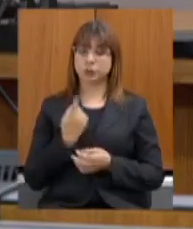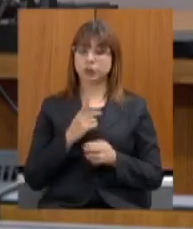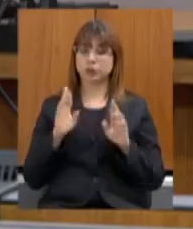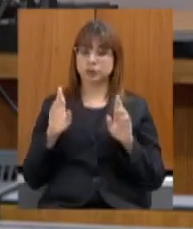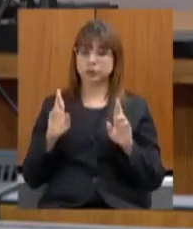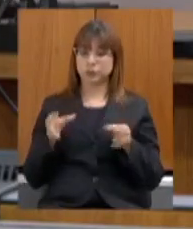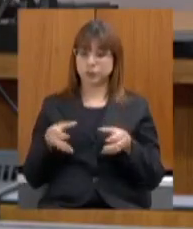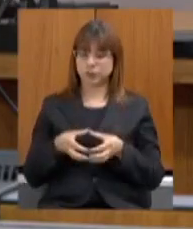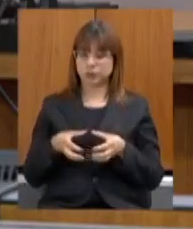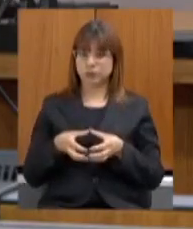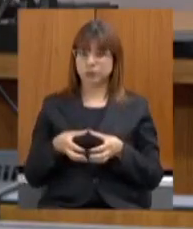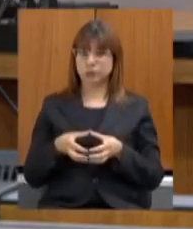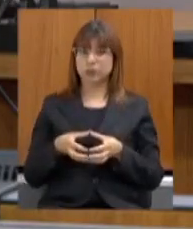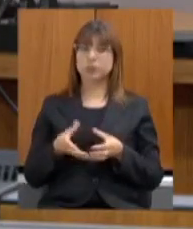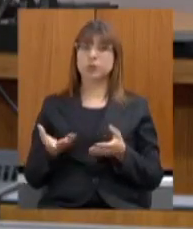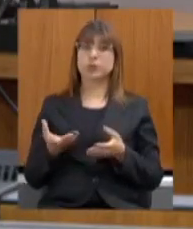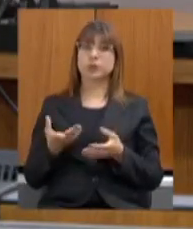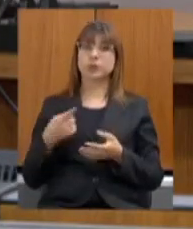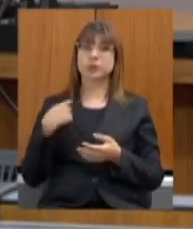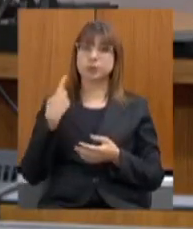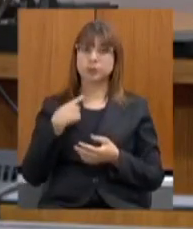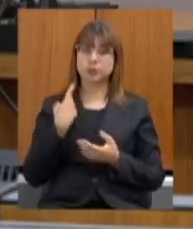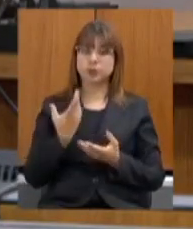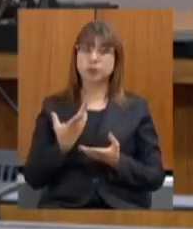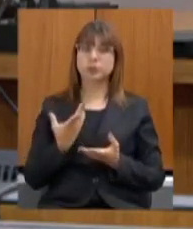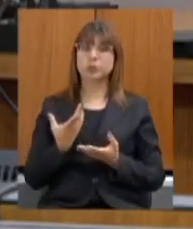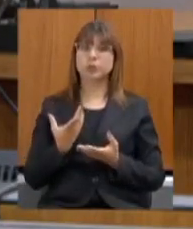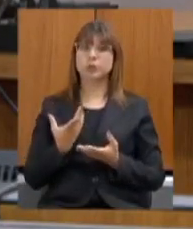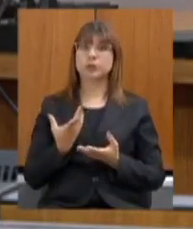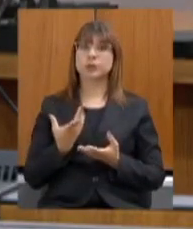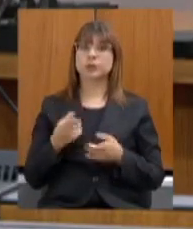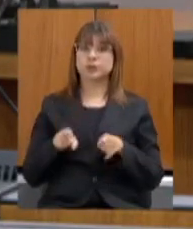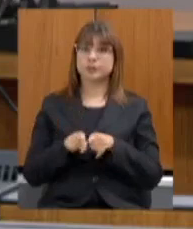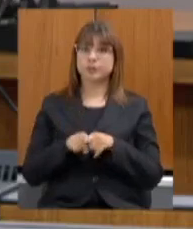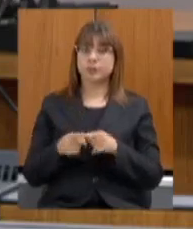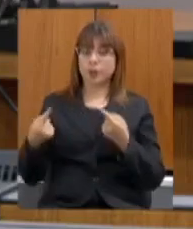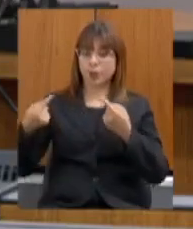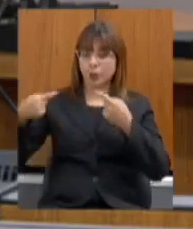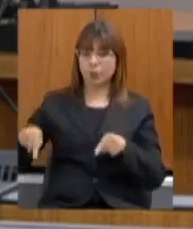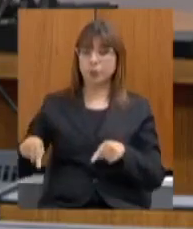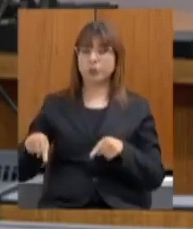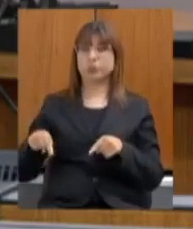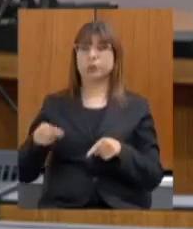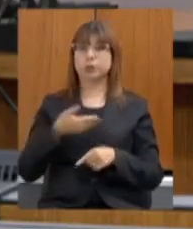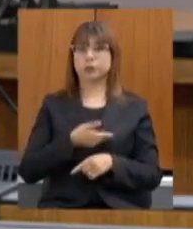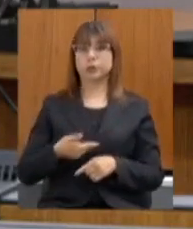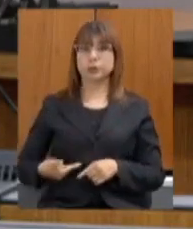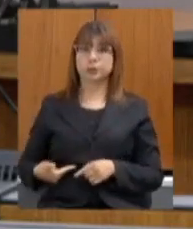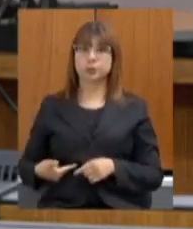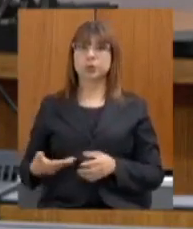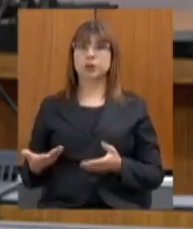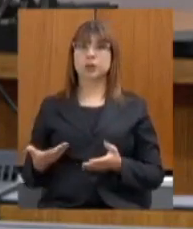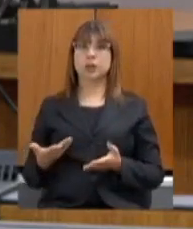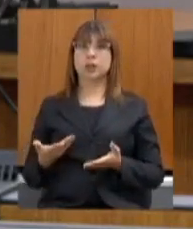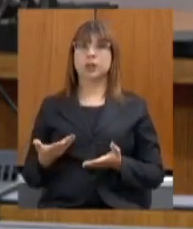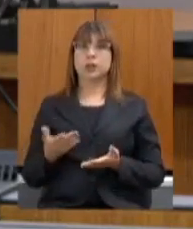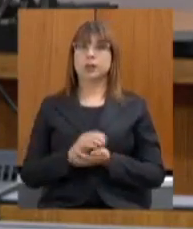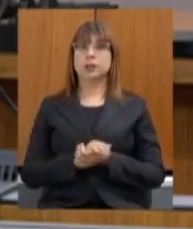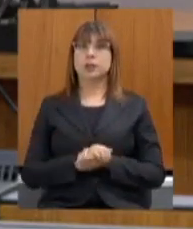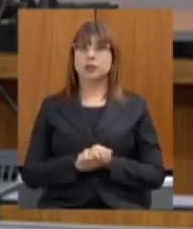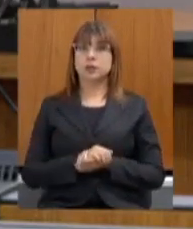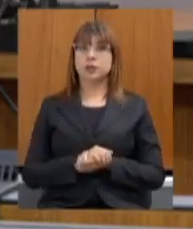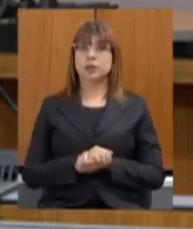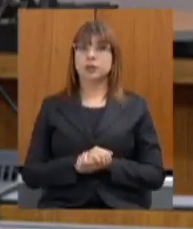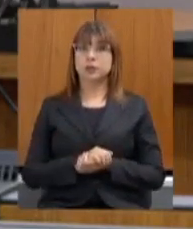bloco parlamentar nessa casa e como bancada de oposição tem sido um comportamento de